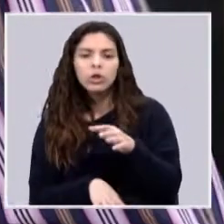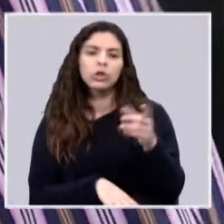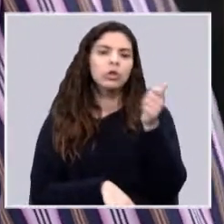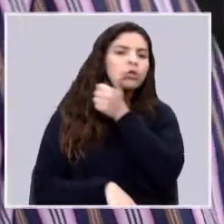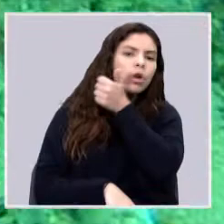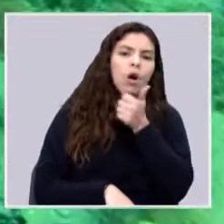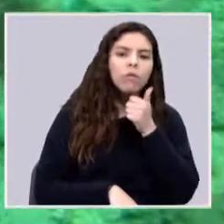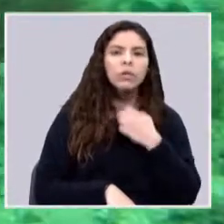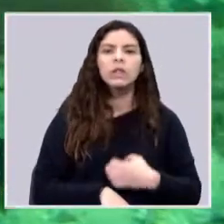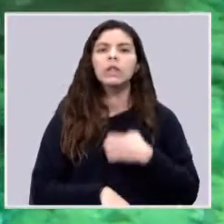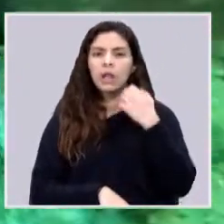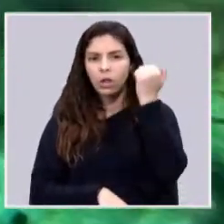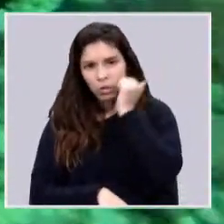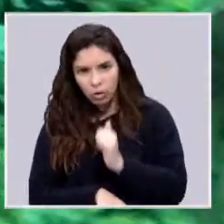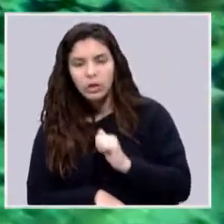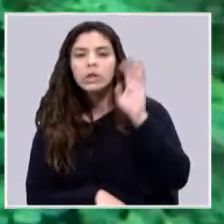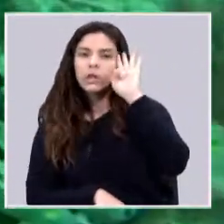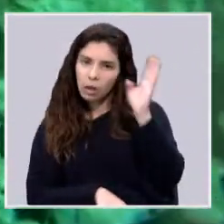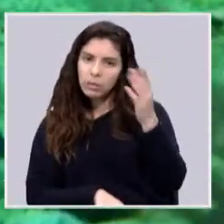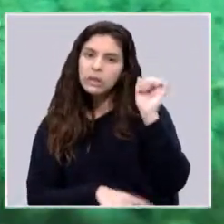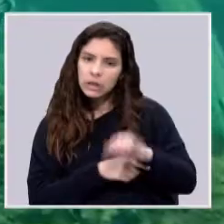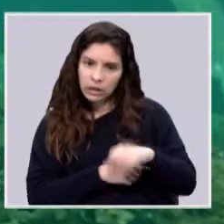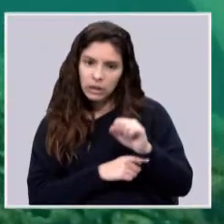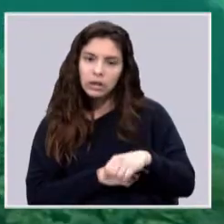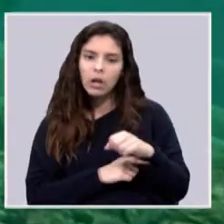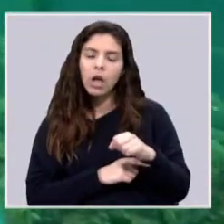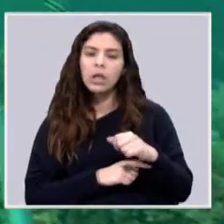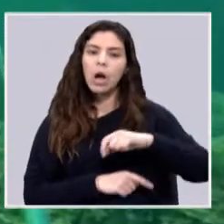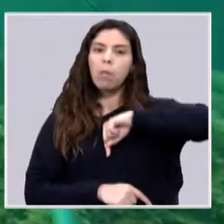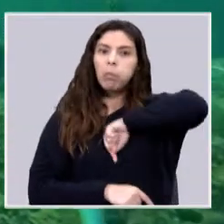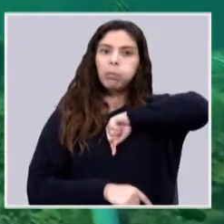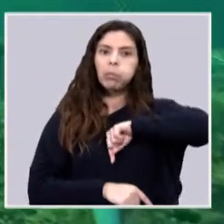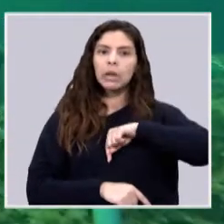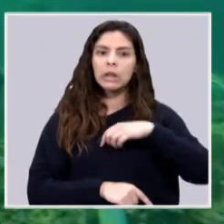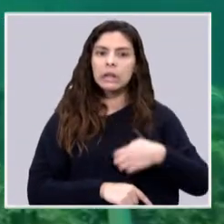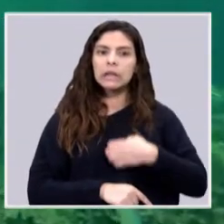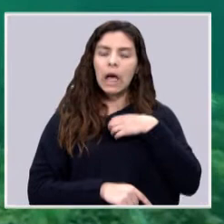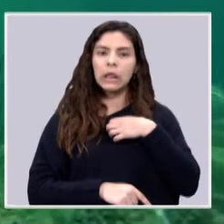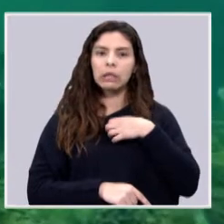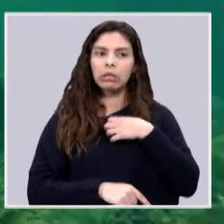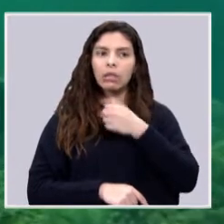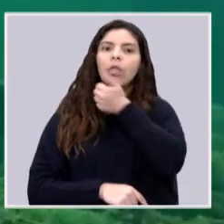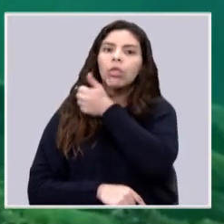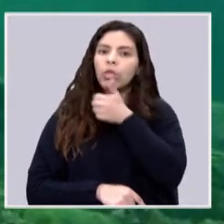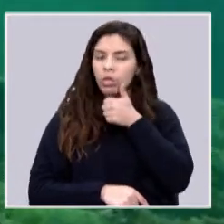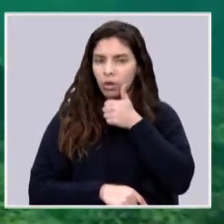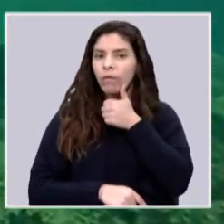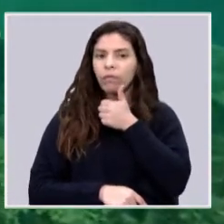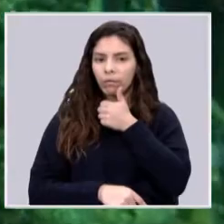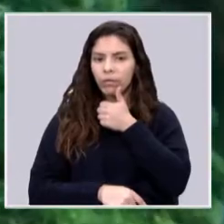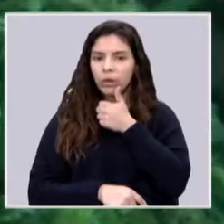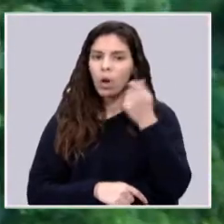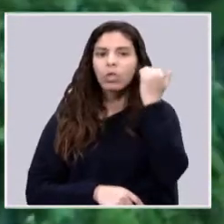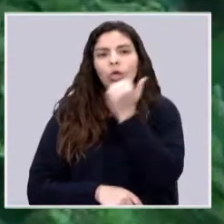peixes sofrem, se sentem dor. Sim, se sentem dor, já sabemos isso. Sabemos que há níveis hormonais neles que aumentam, que disparam quando há